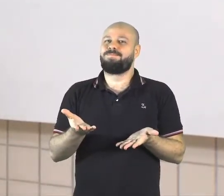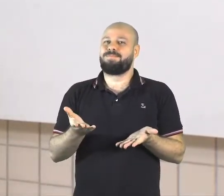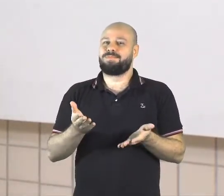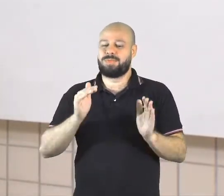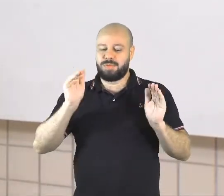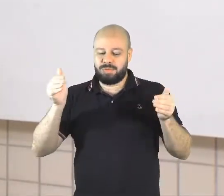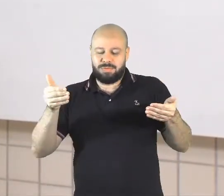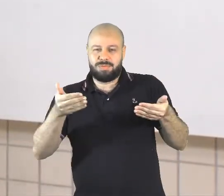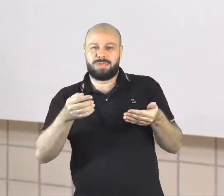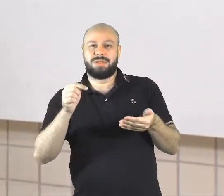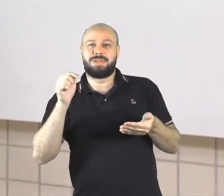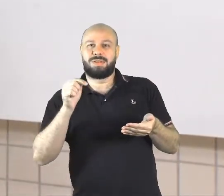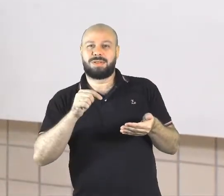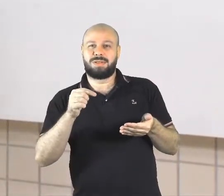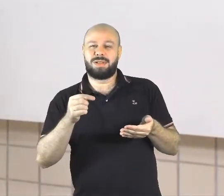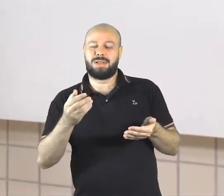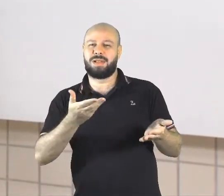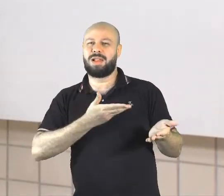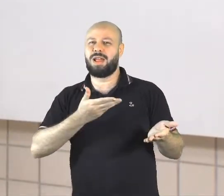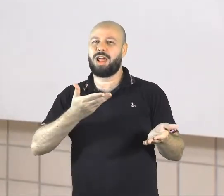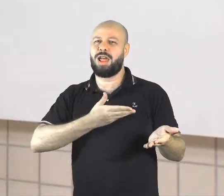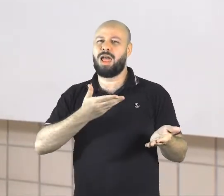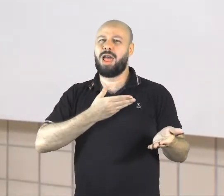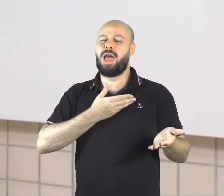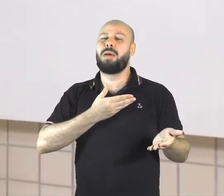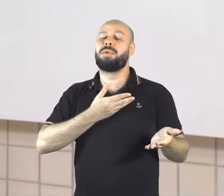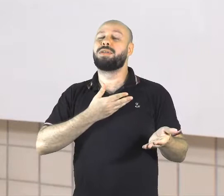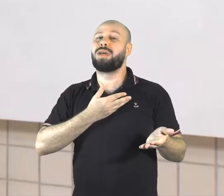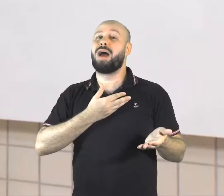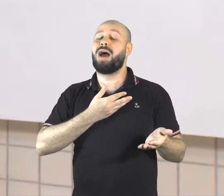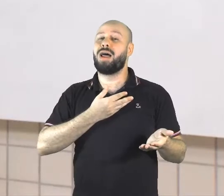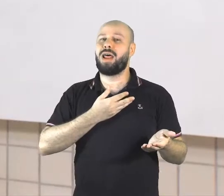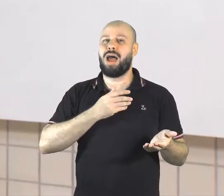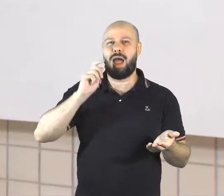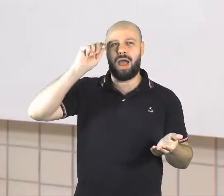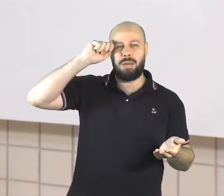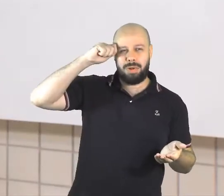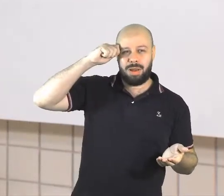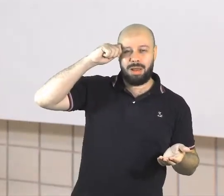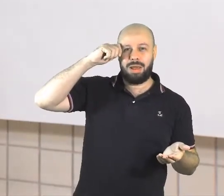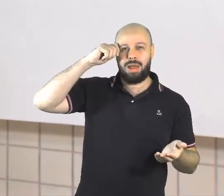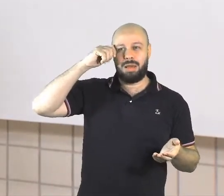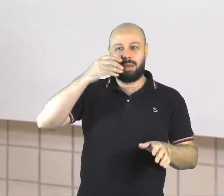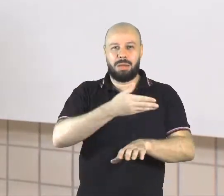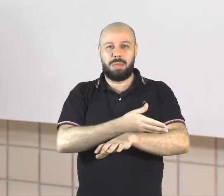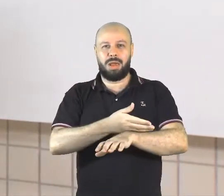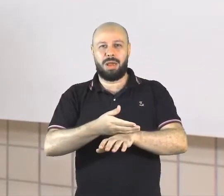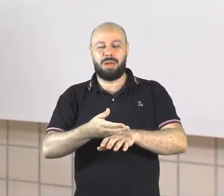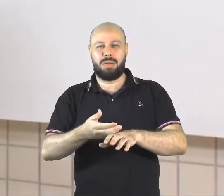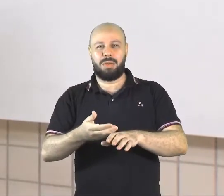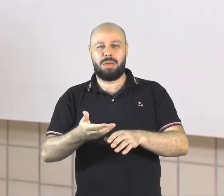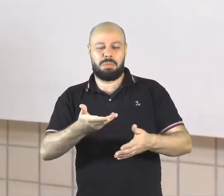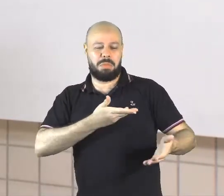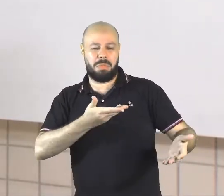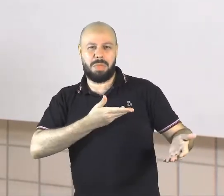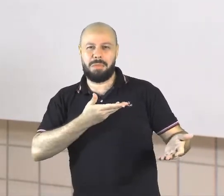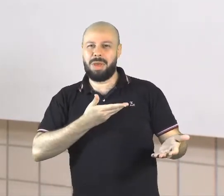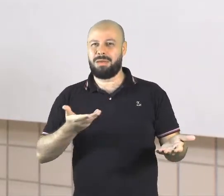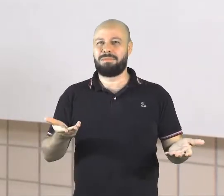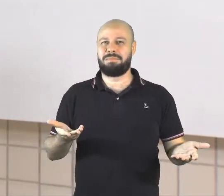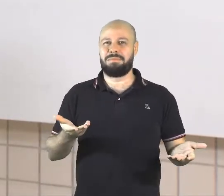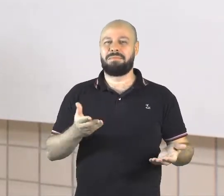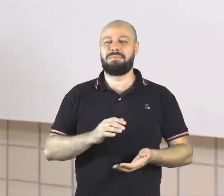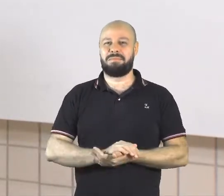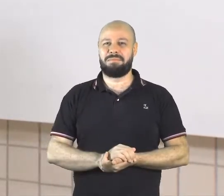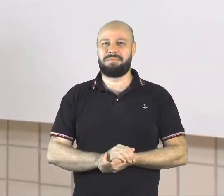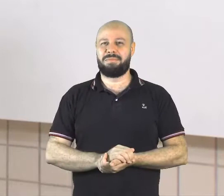quê? Dessa amizade interracial, ou seja, entre duas crianças de raças